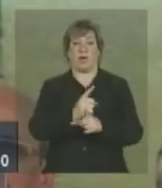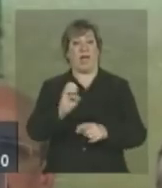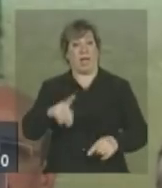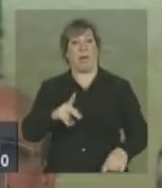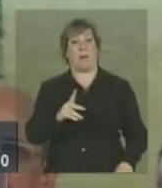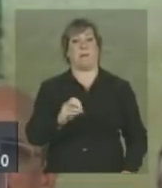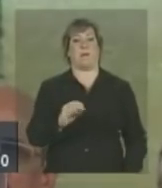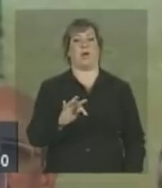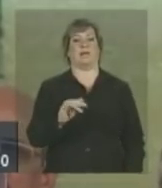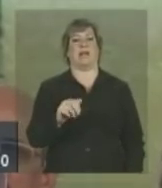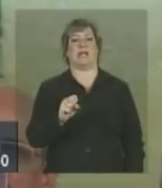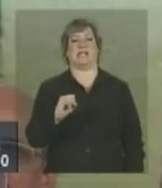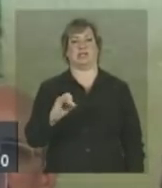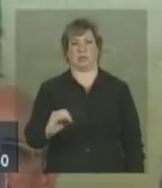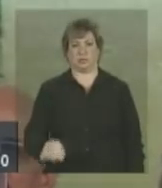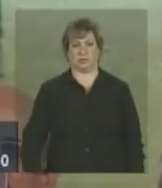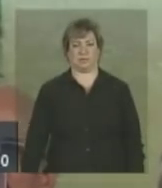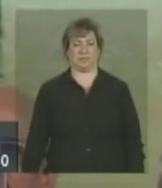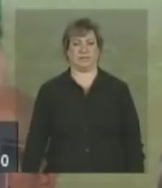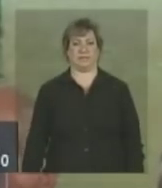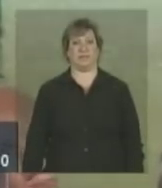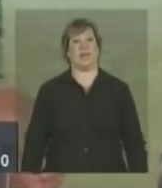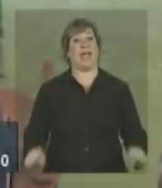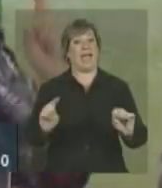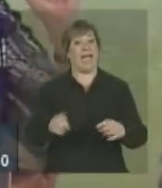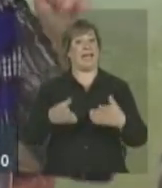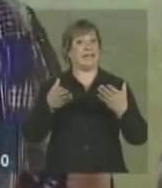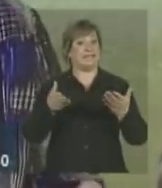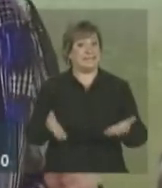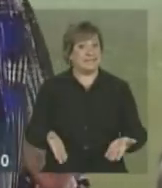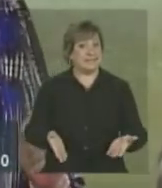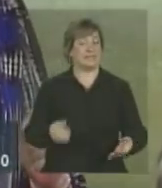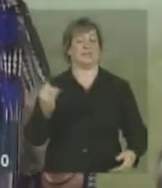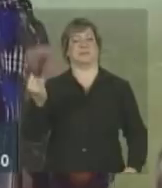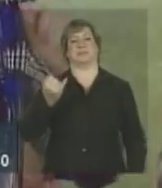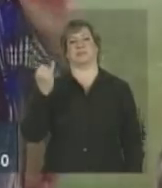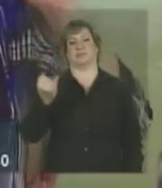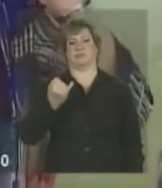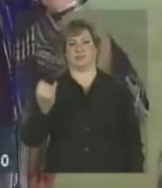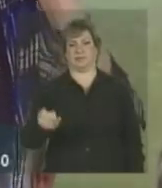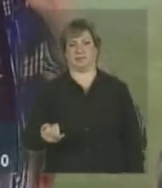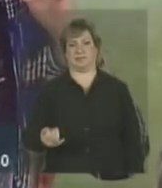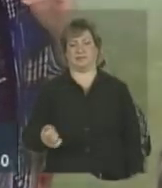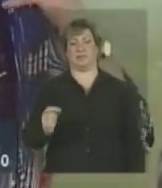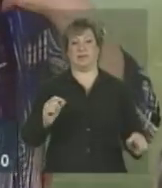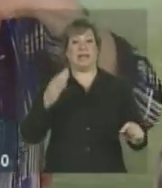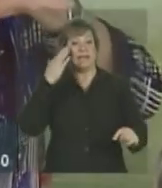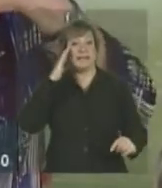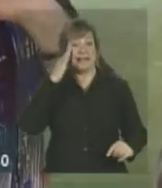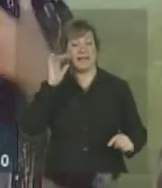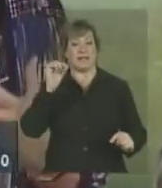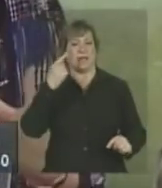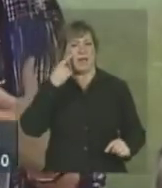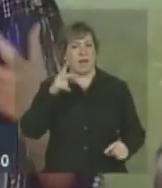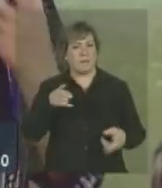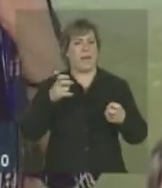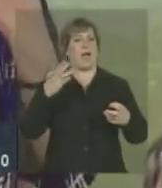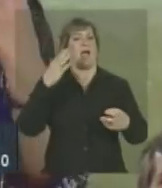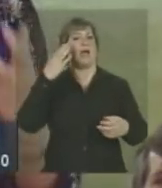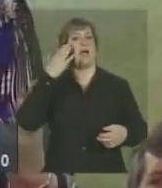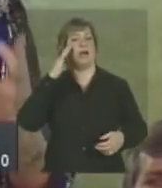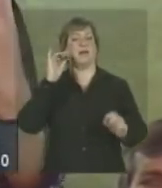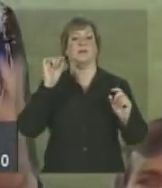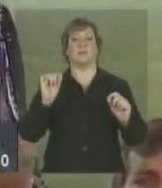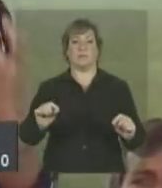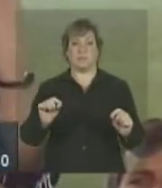que é o potássio. E é isso que importa entender para perceber